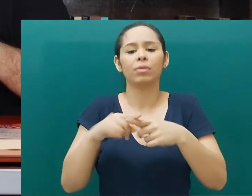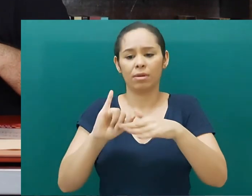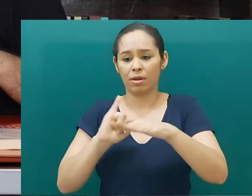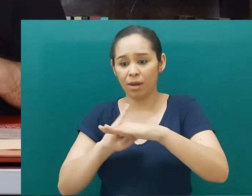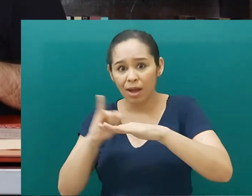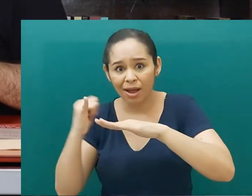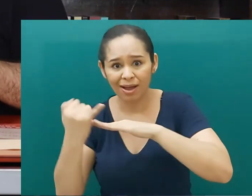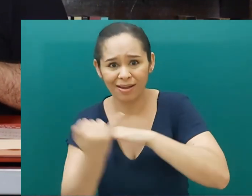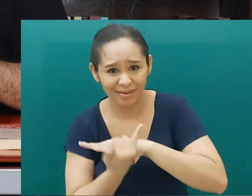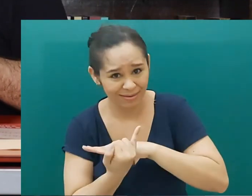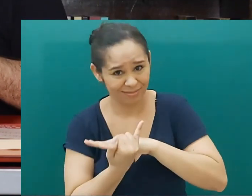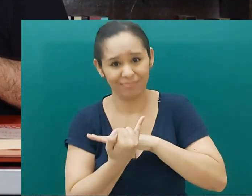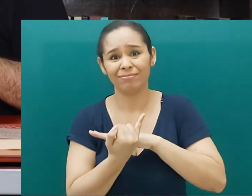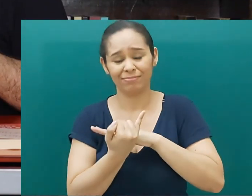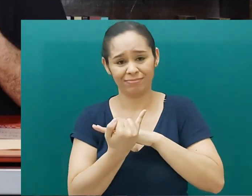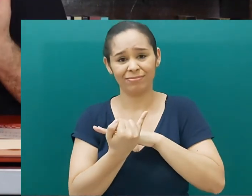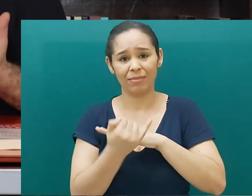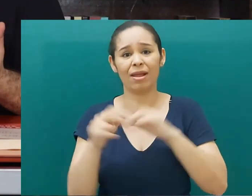dos primeiros